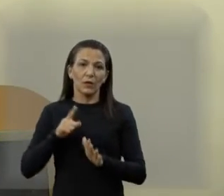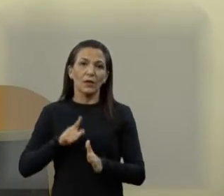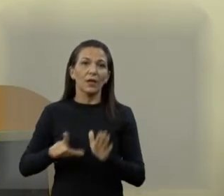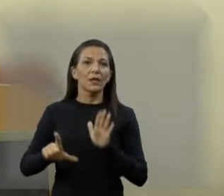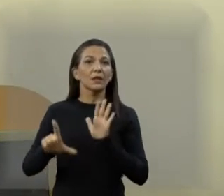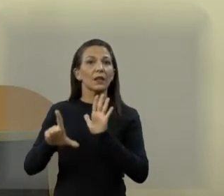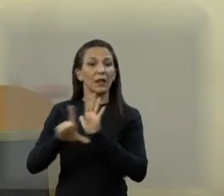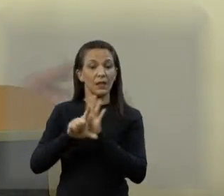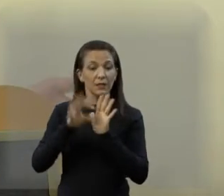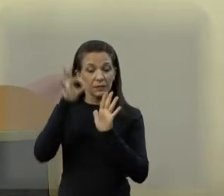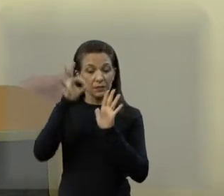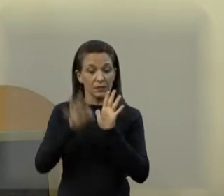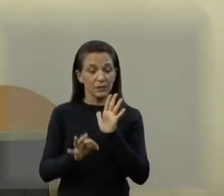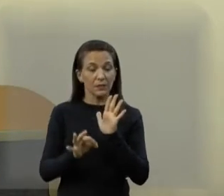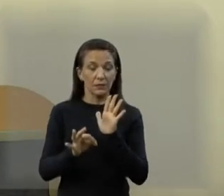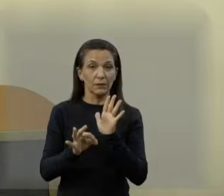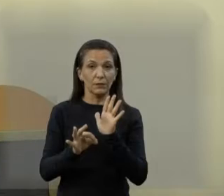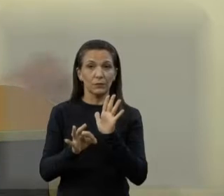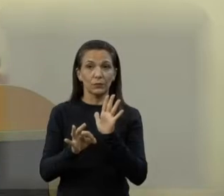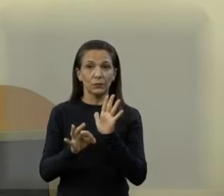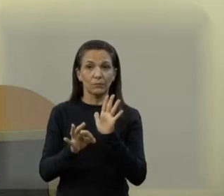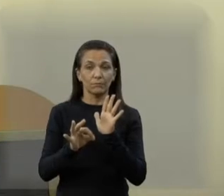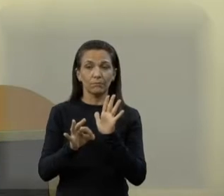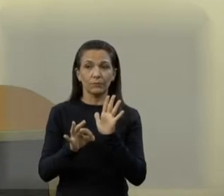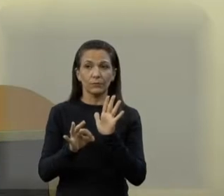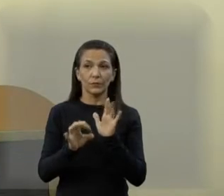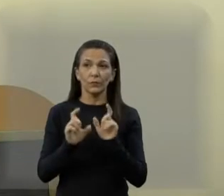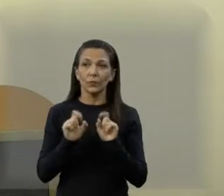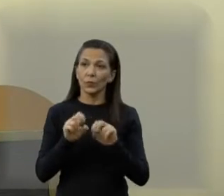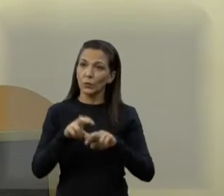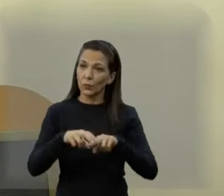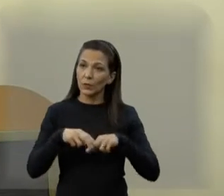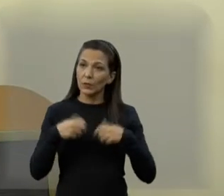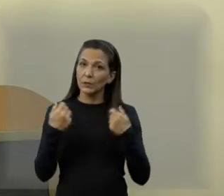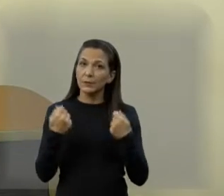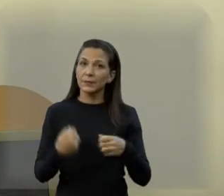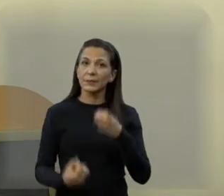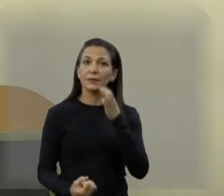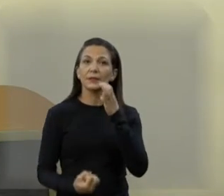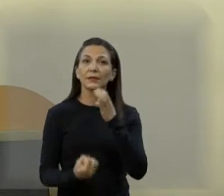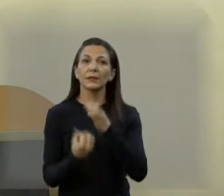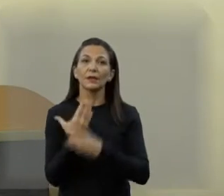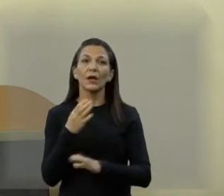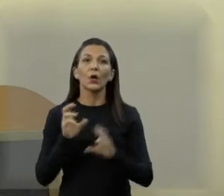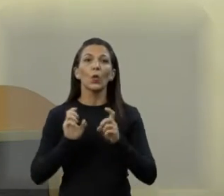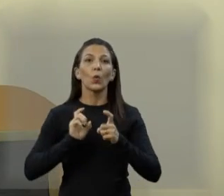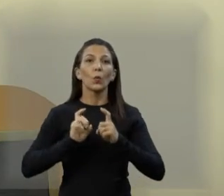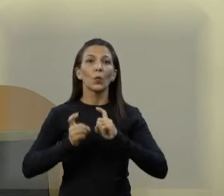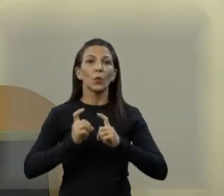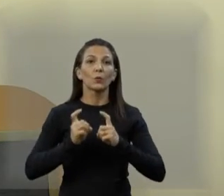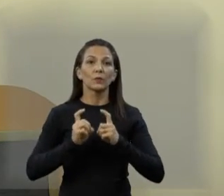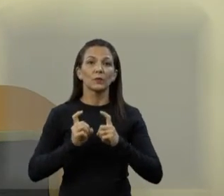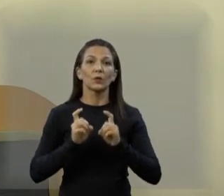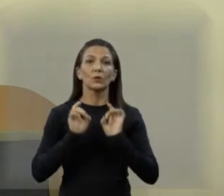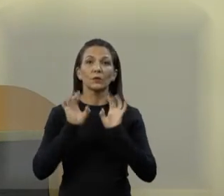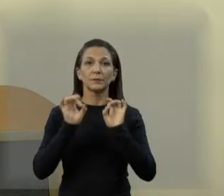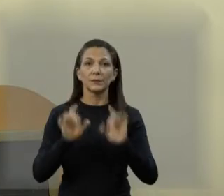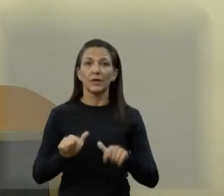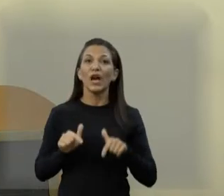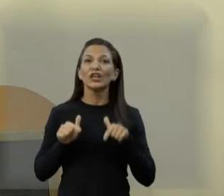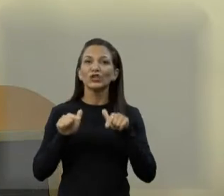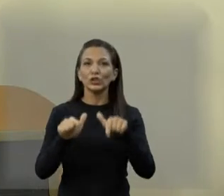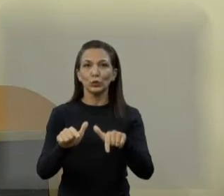legalmente é para tanto seria necessária a criação de uma comissão especial de